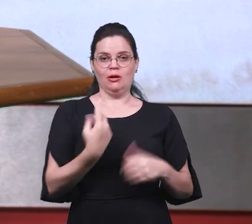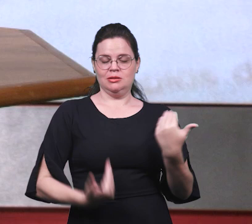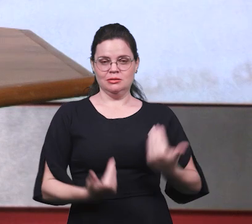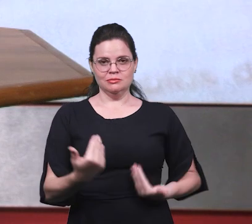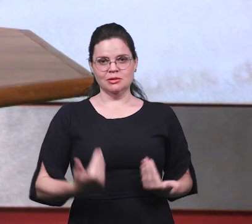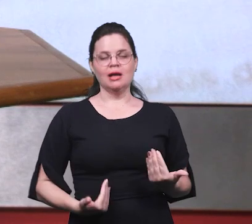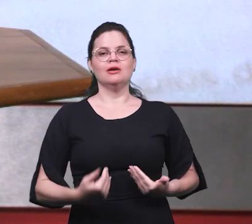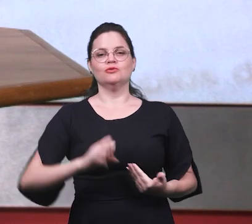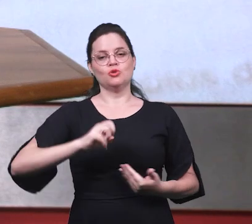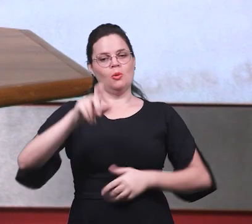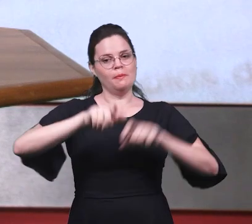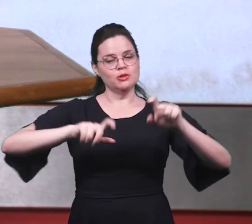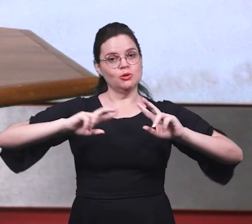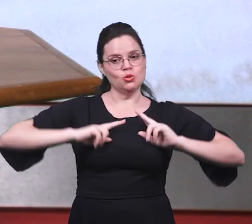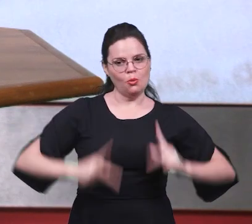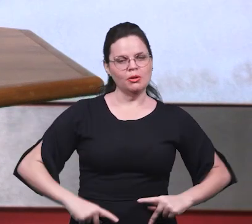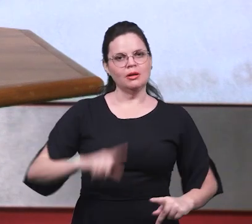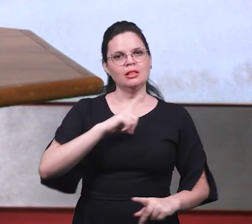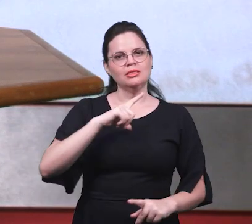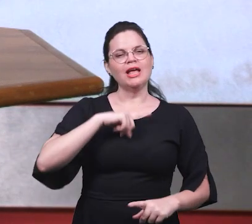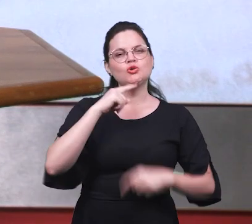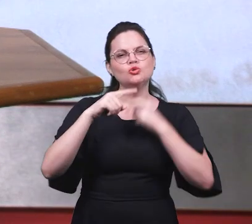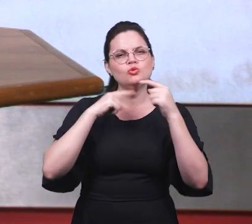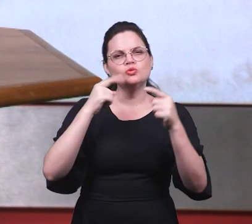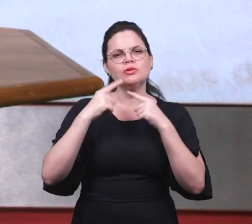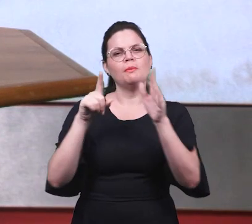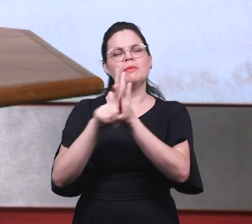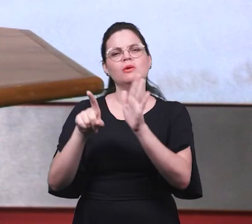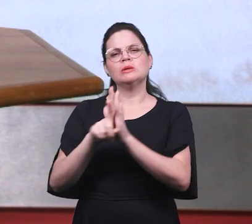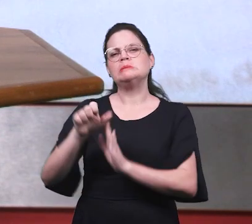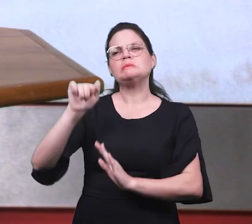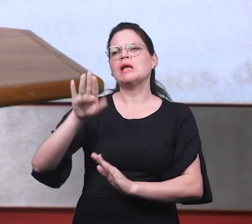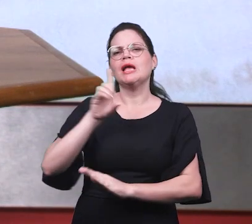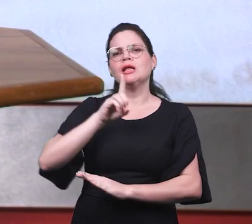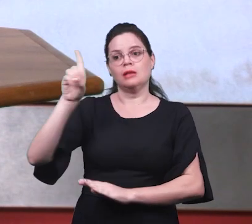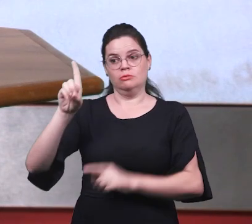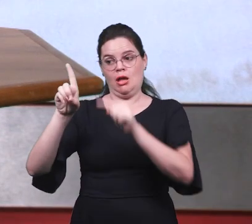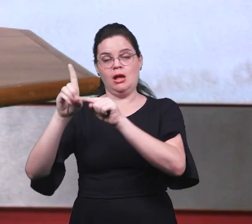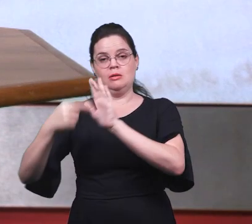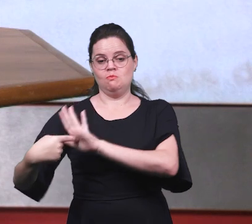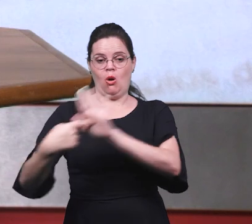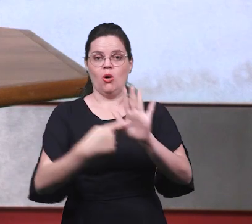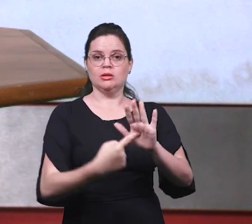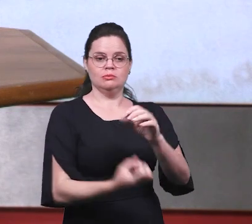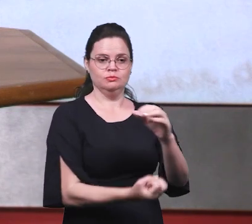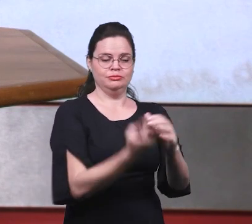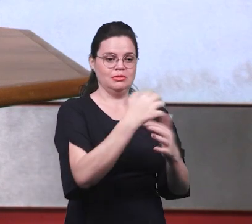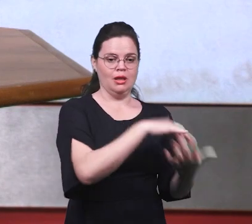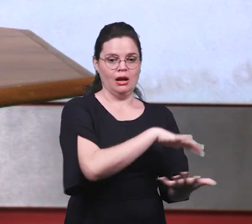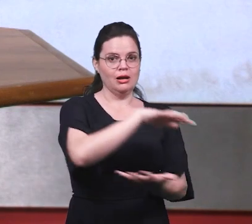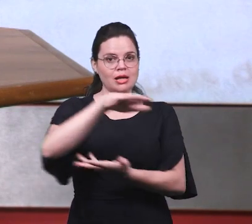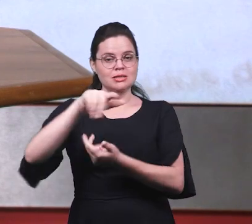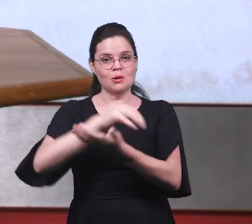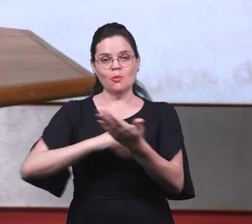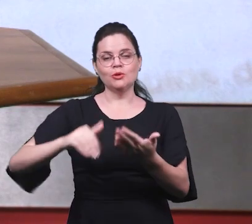humanos, que é: quem é Deus? Hoje mostraremos como Deus,